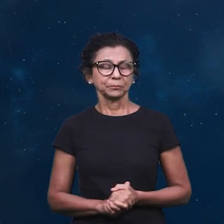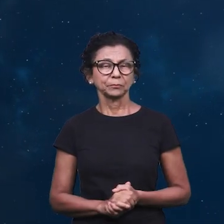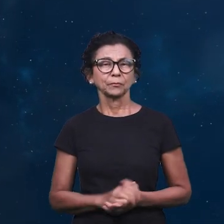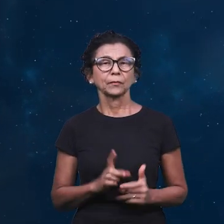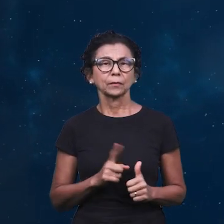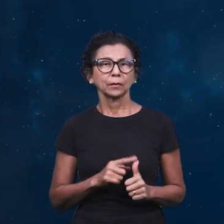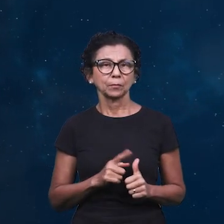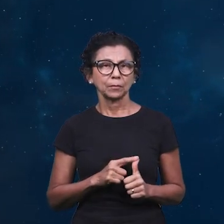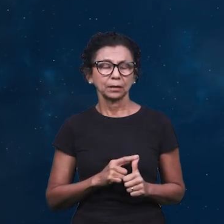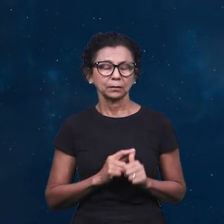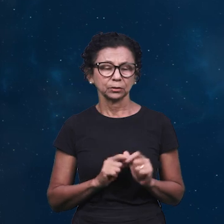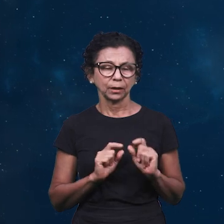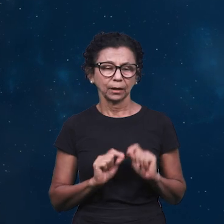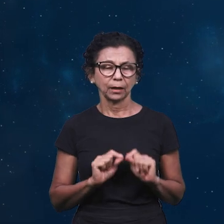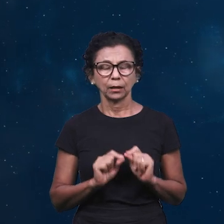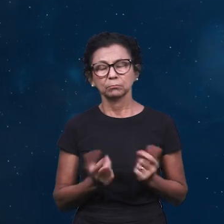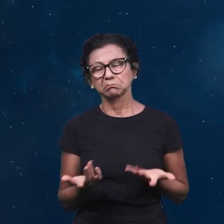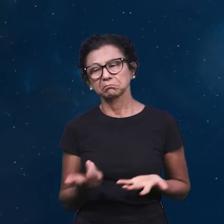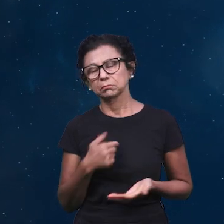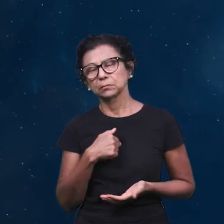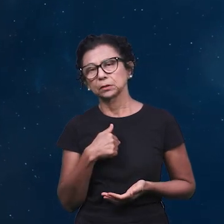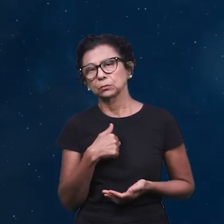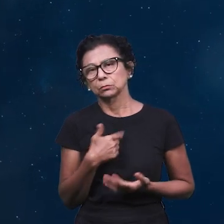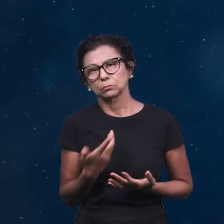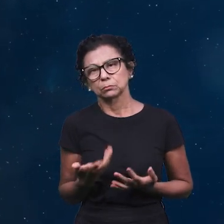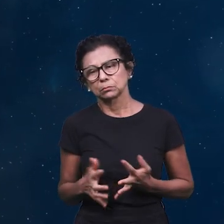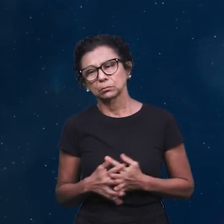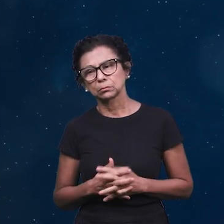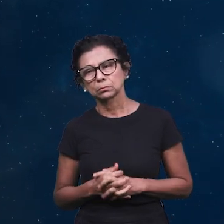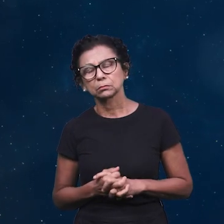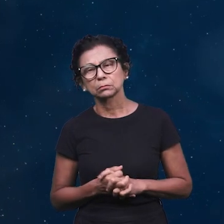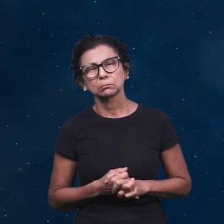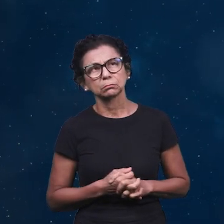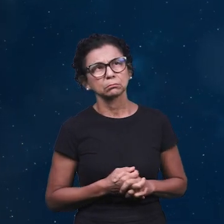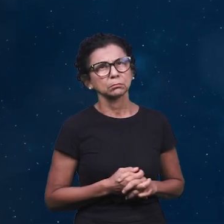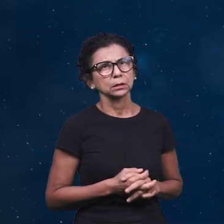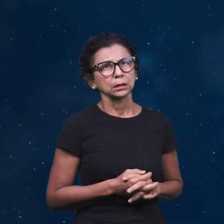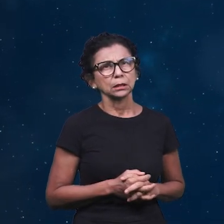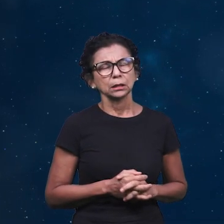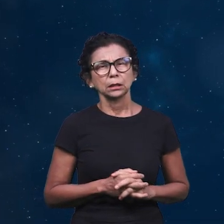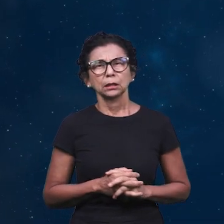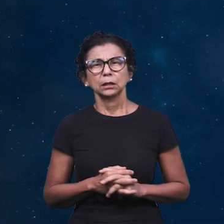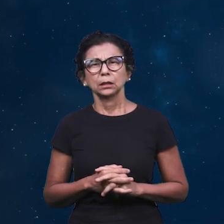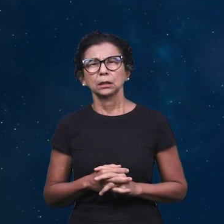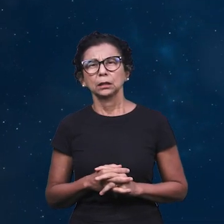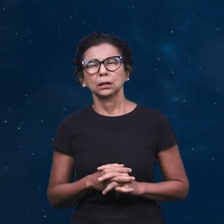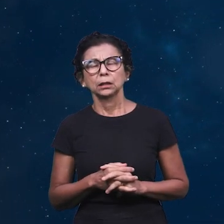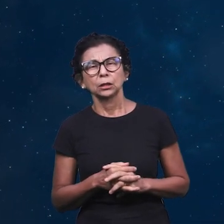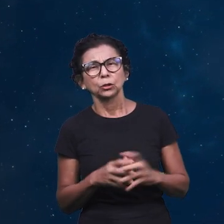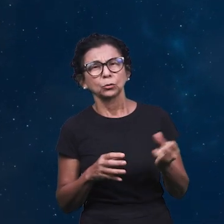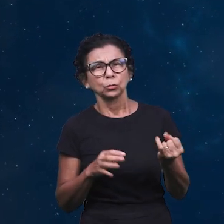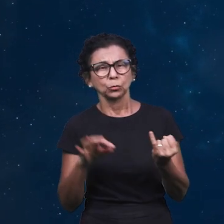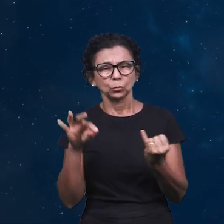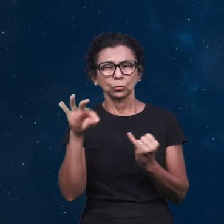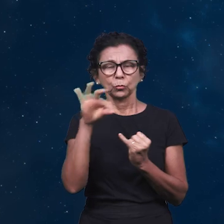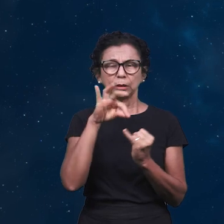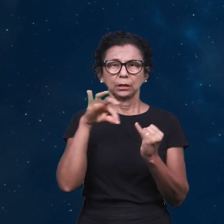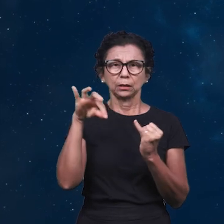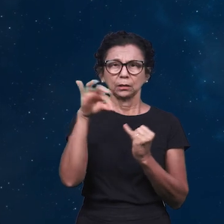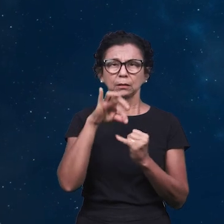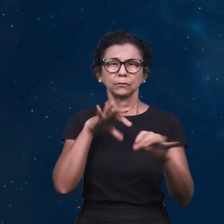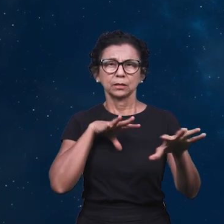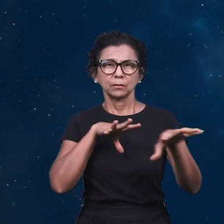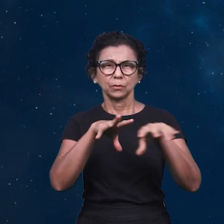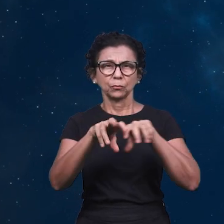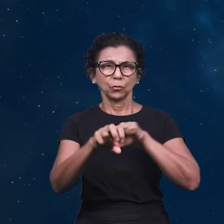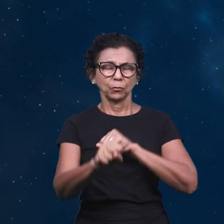primeiramente, quer dizer assim, é que eu me formei na Escola Técnica Federal em Eletrotécnica, lá